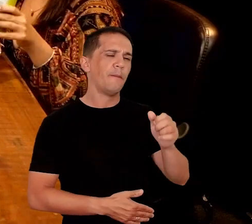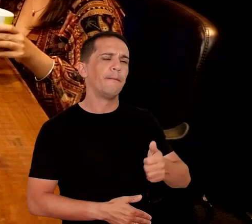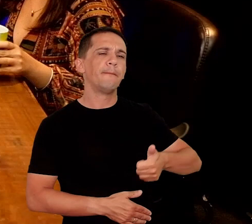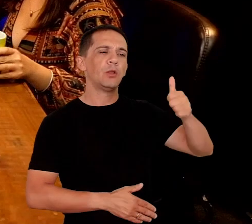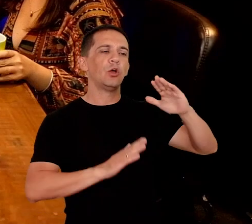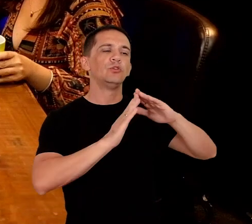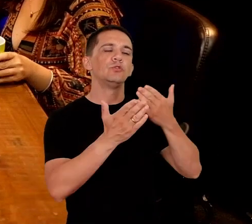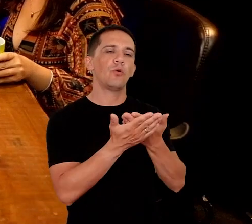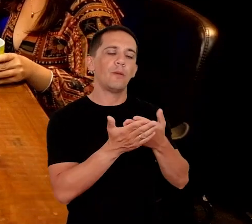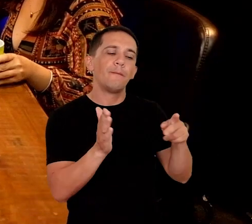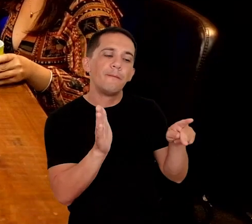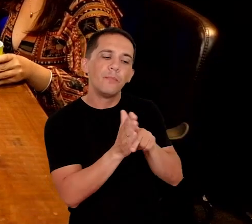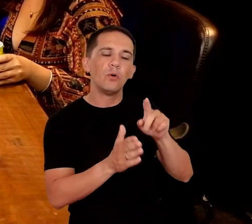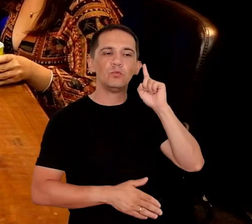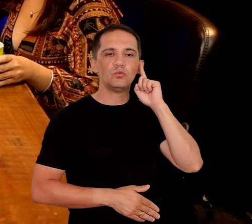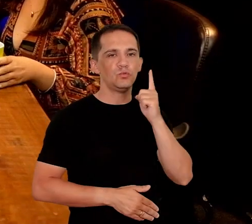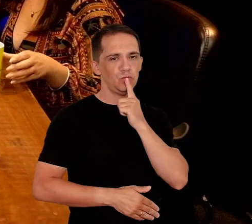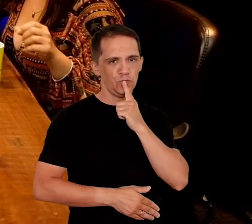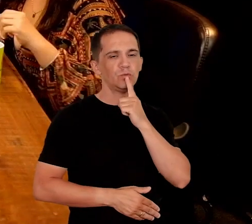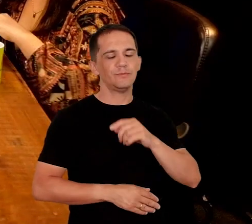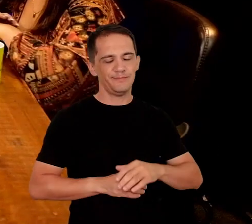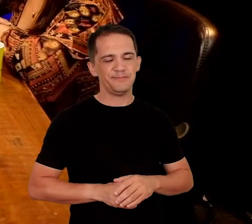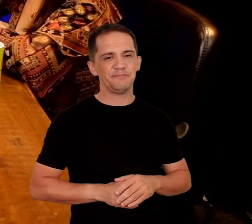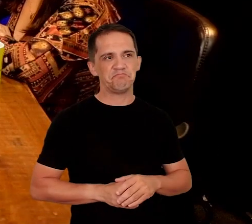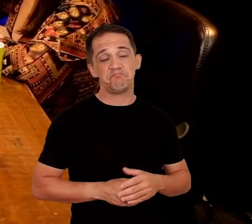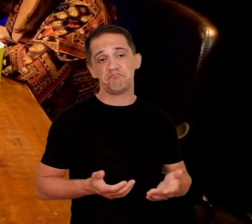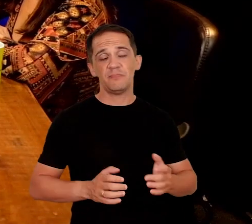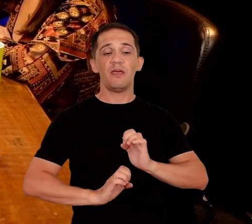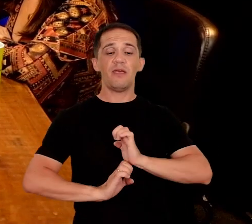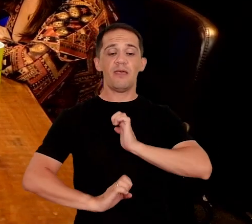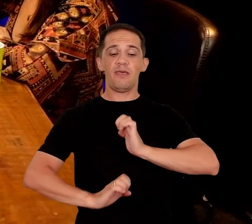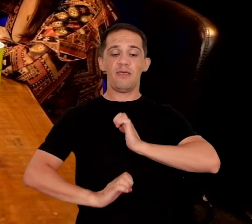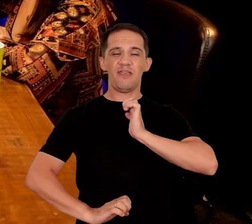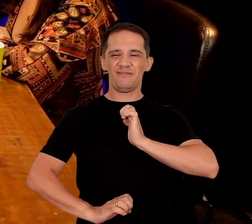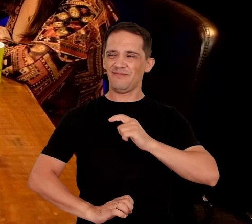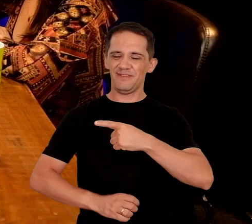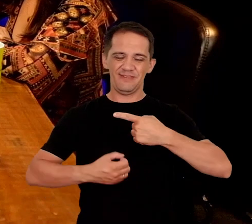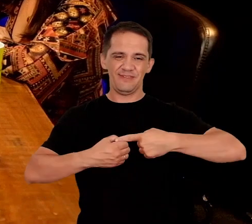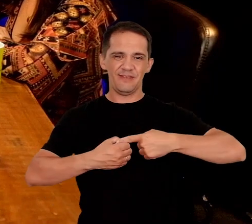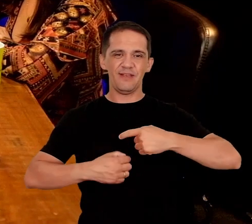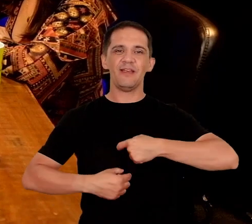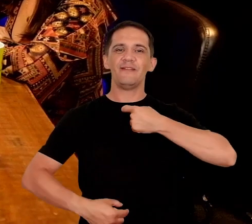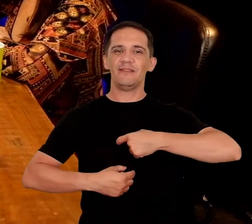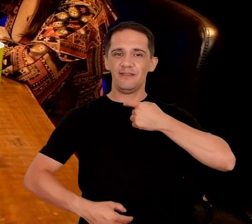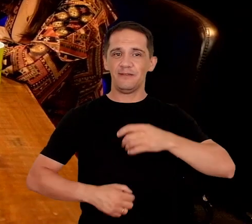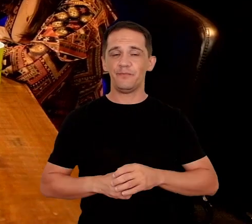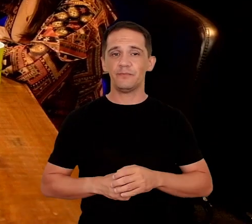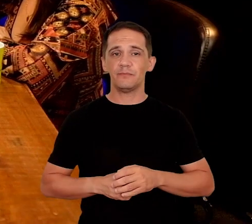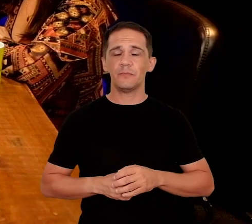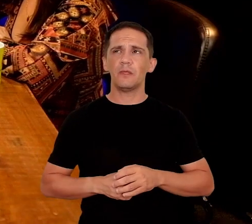Uma escola de surdos. Como, por exemplo, temos em Gravataí a EMS. Uma escola só de surdo. Vai do